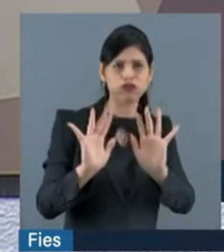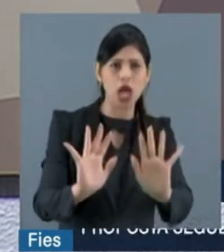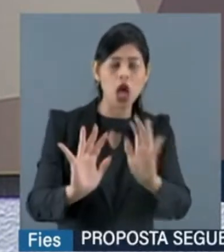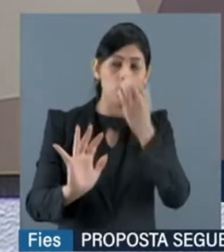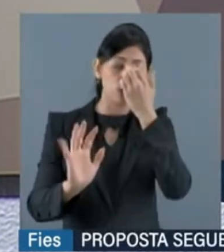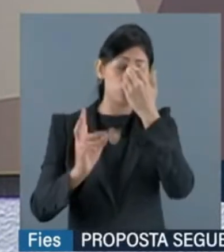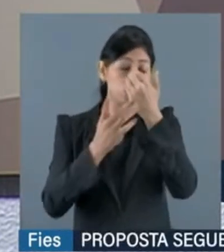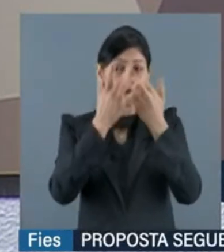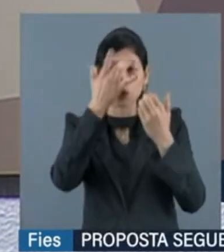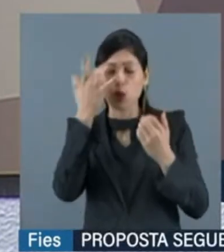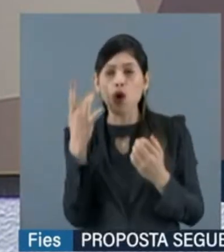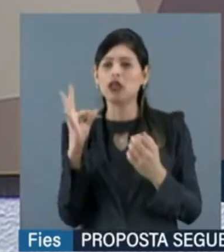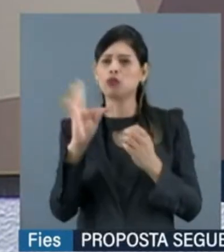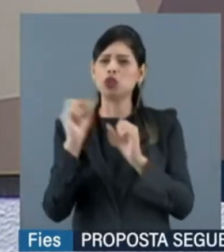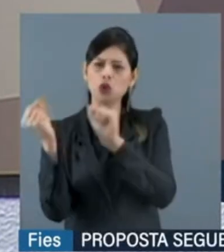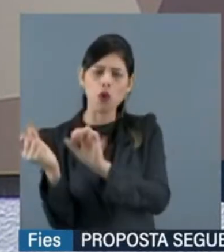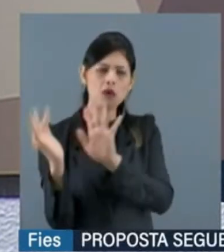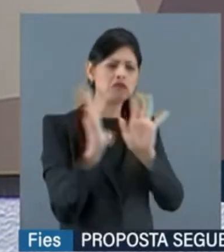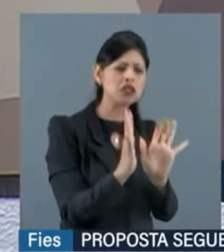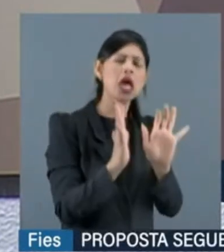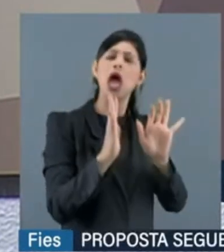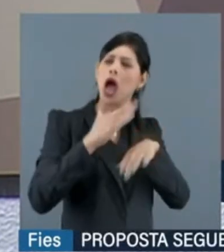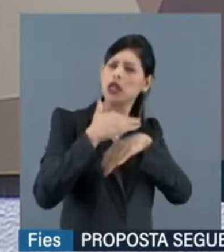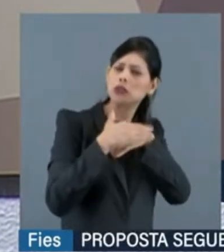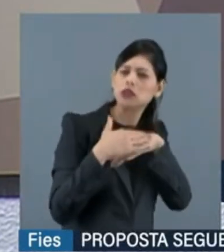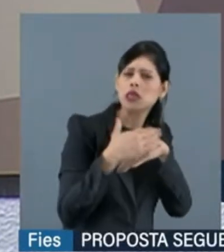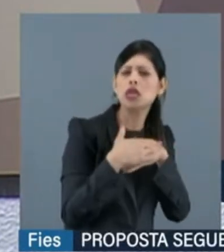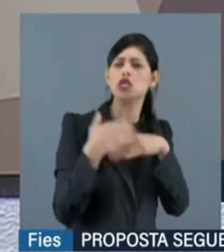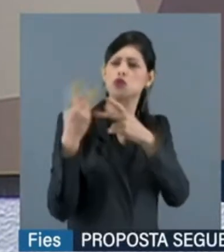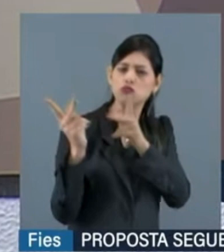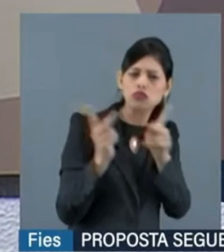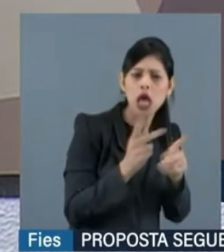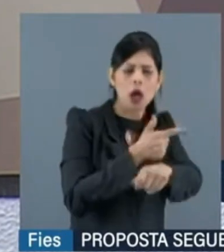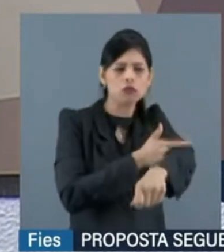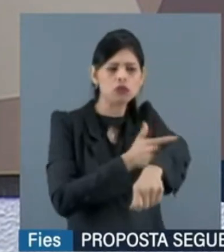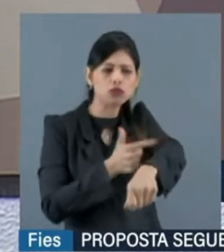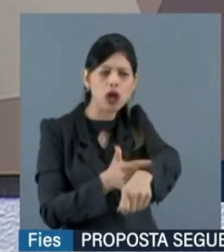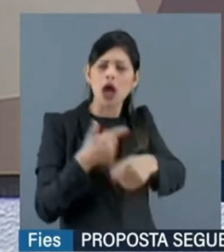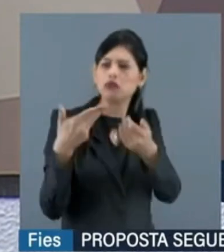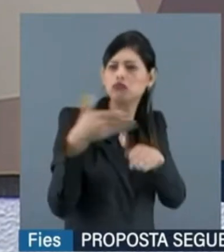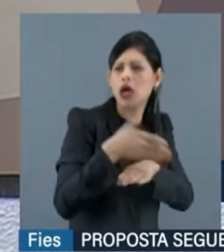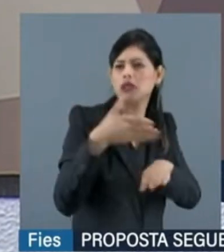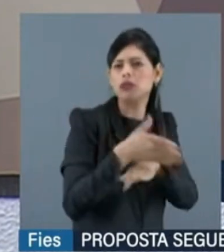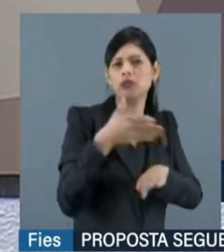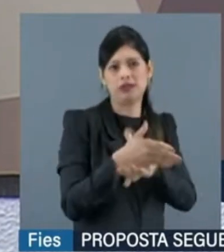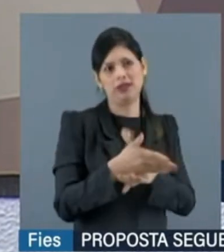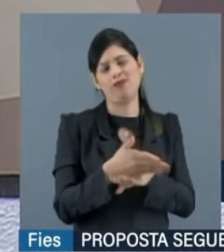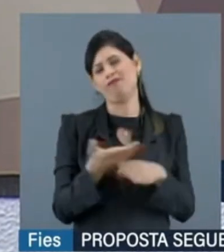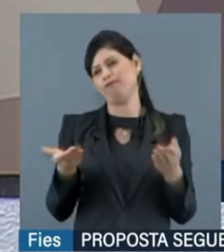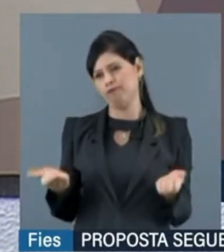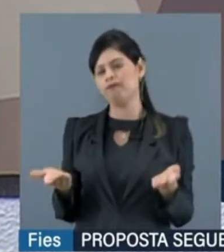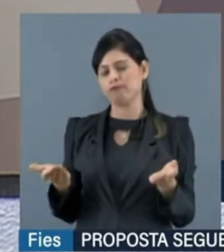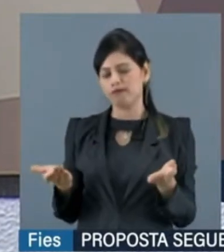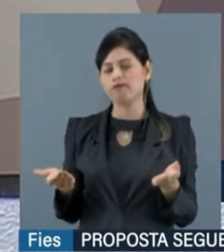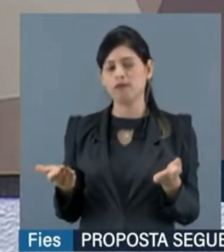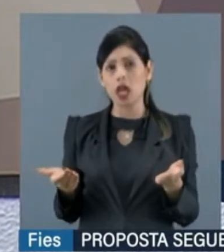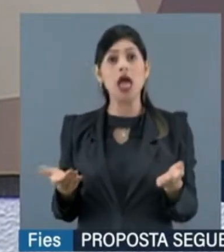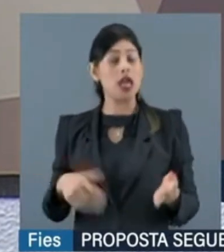mal acolhido ou deixou de ser ouvido em relação às suas postulações. Este acesso, senhoras e senhores, para quem